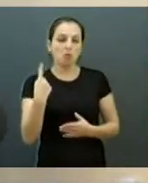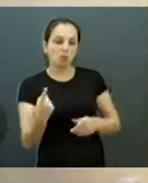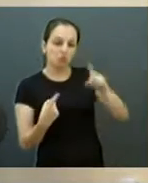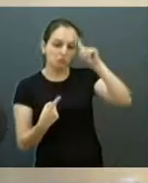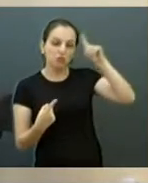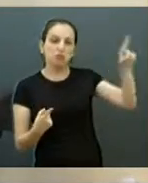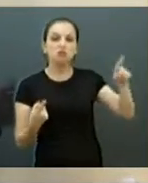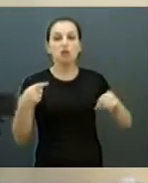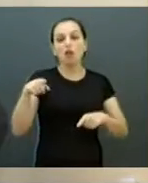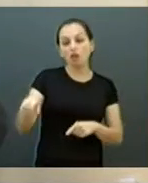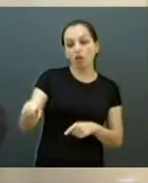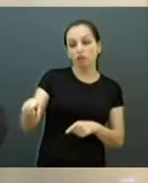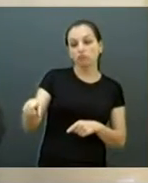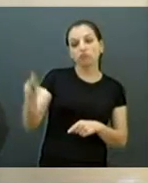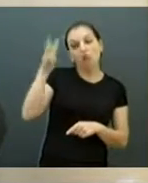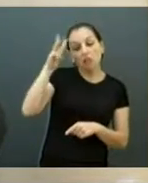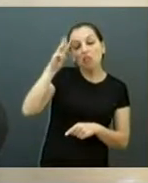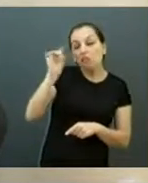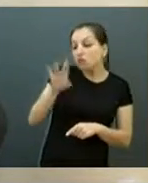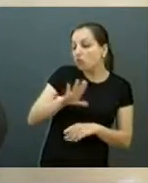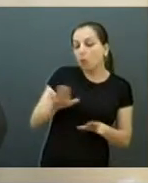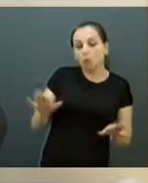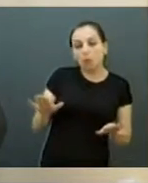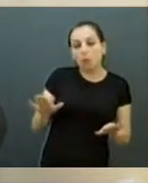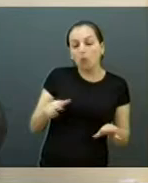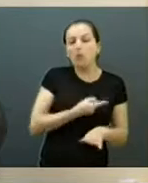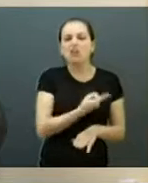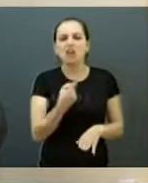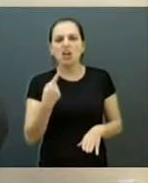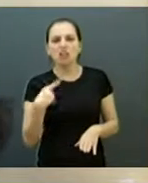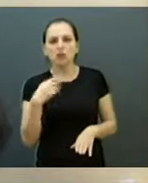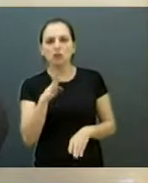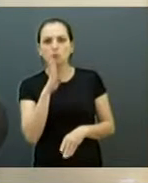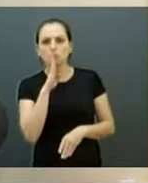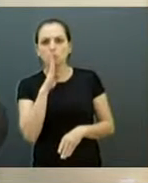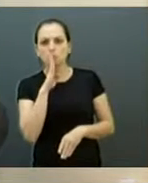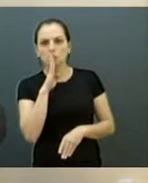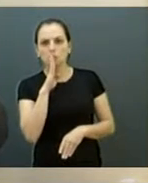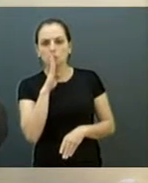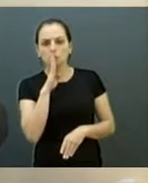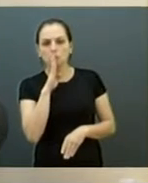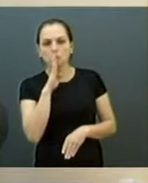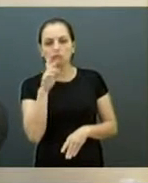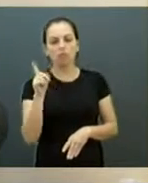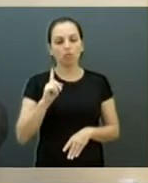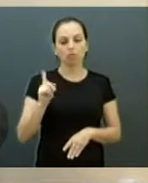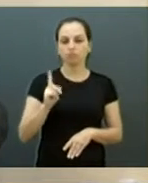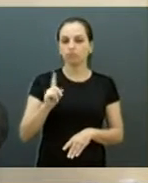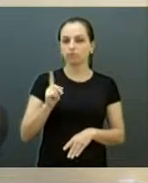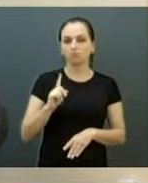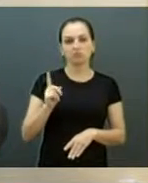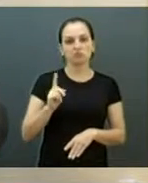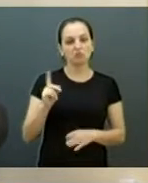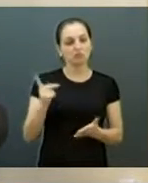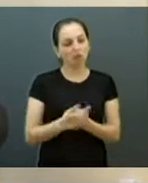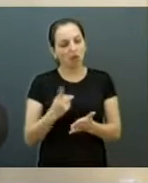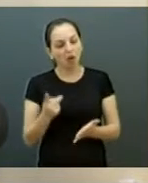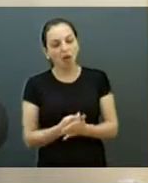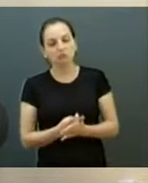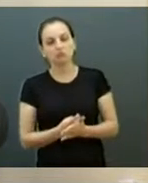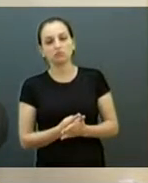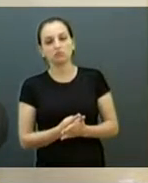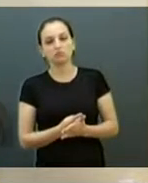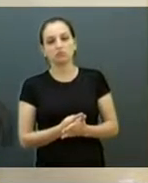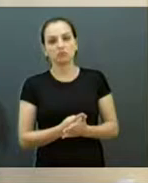e é normal a gente vê isso ficar quieto não é isso não é normal gente